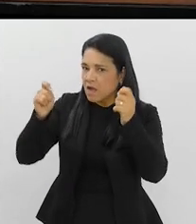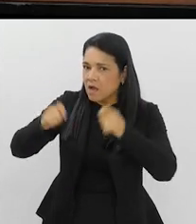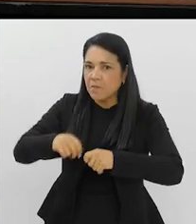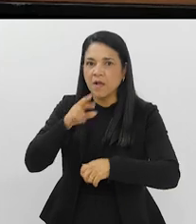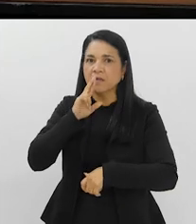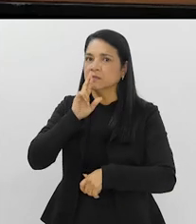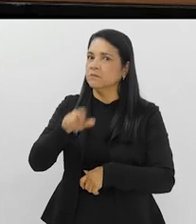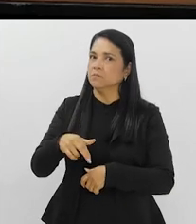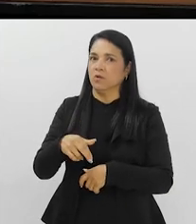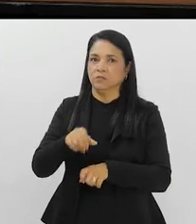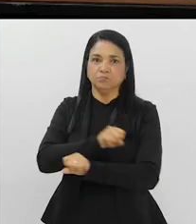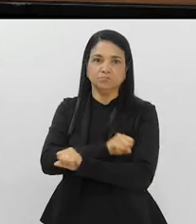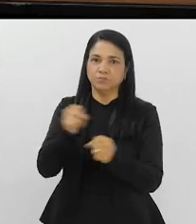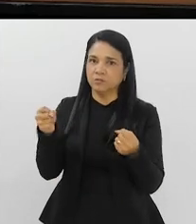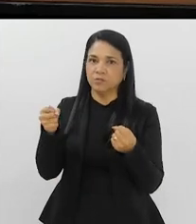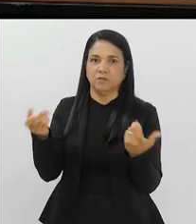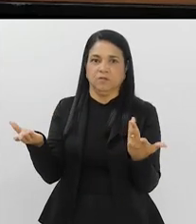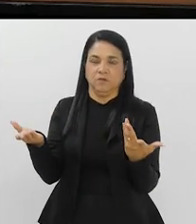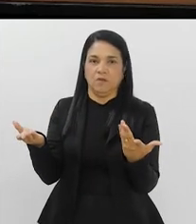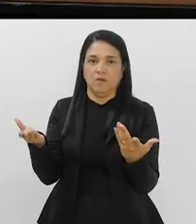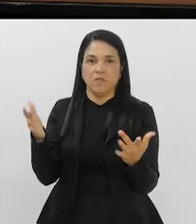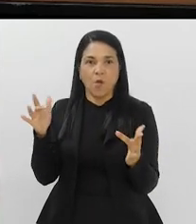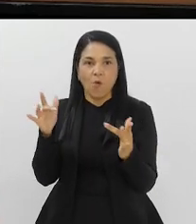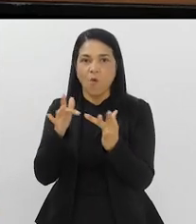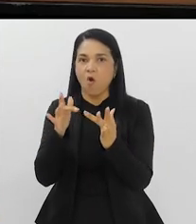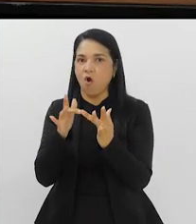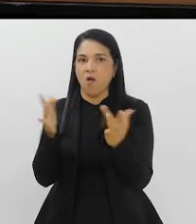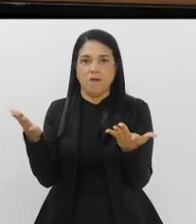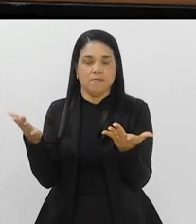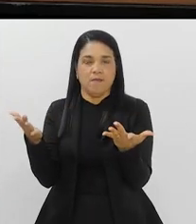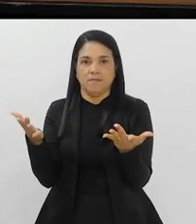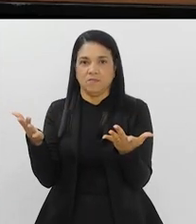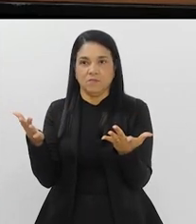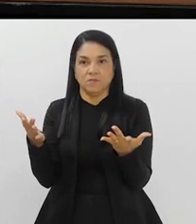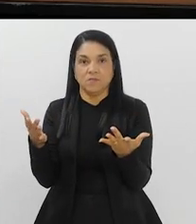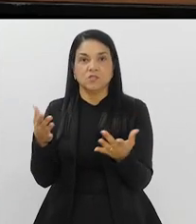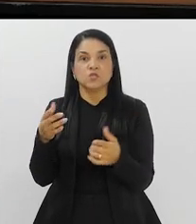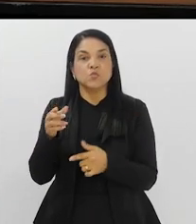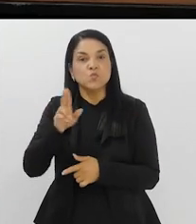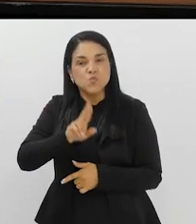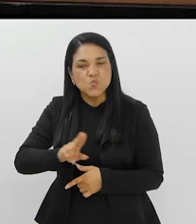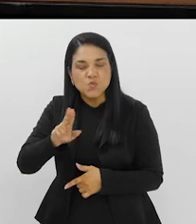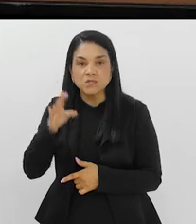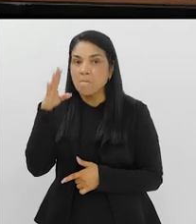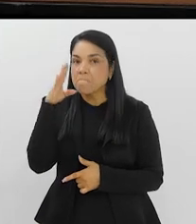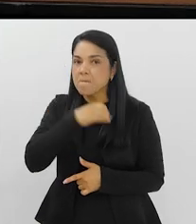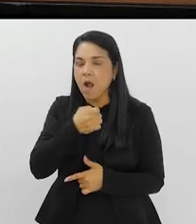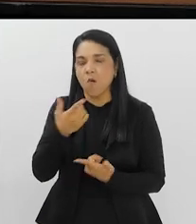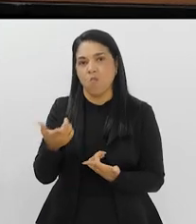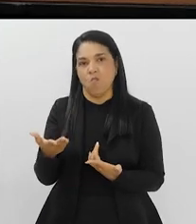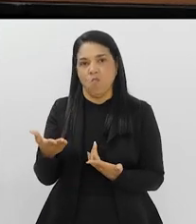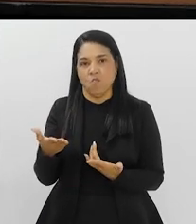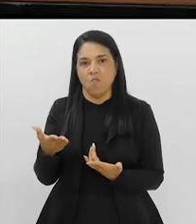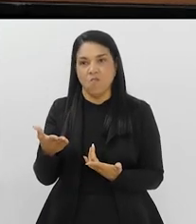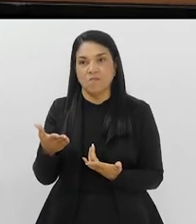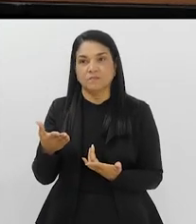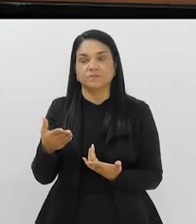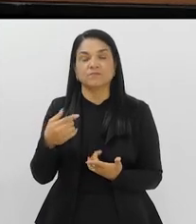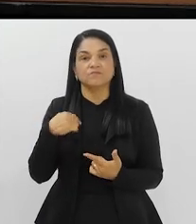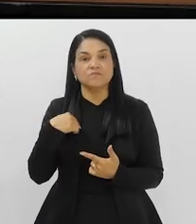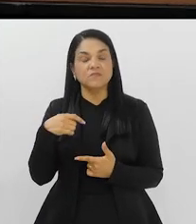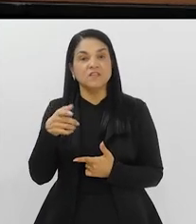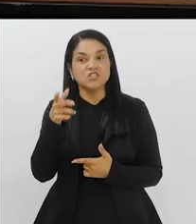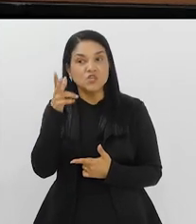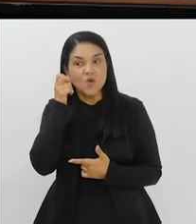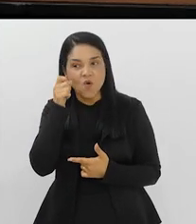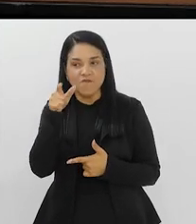nossa capacidade de resposta, de manutenção da conexão, né? A gente faz um mau uso e isso se desdobra.